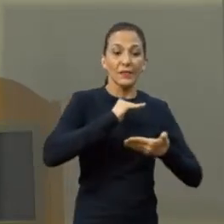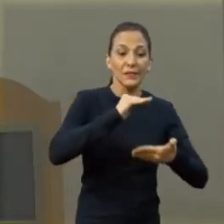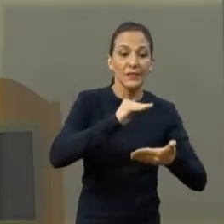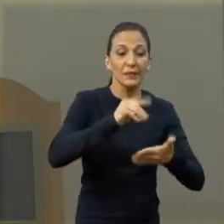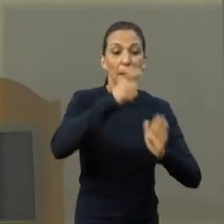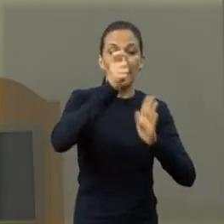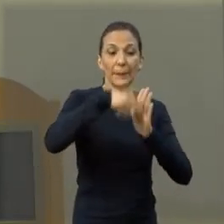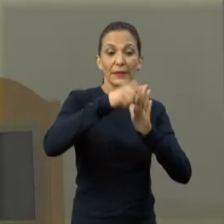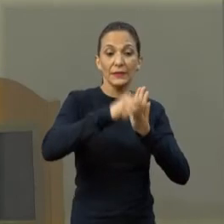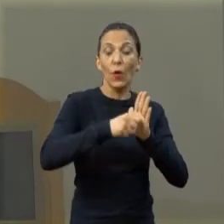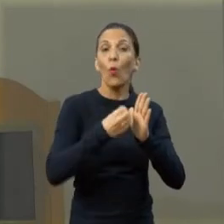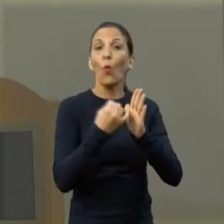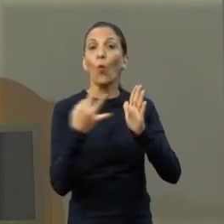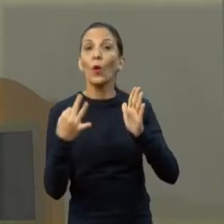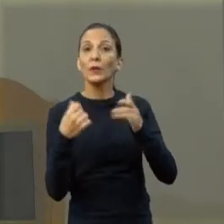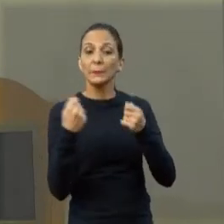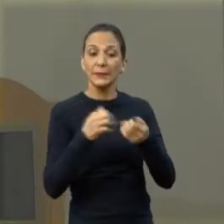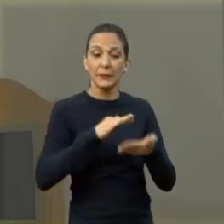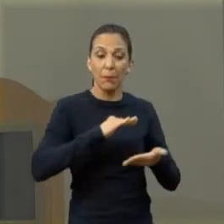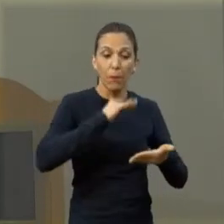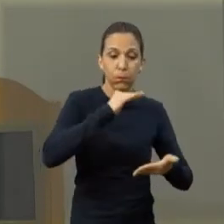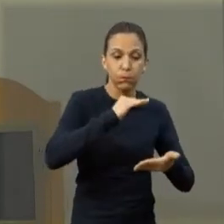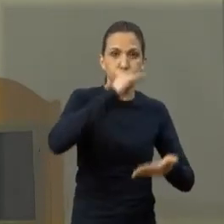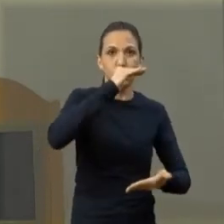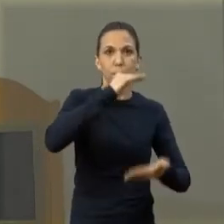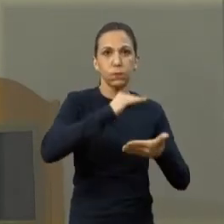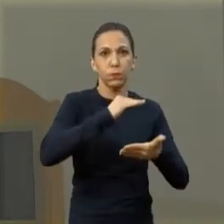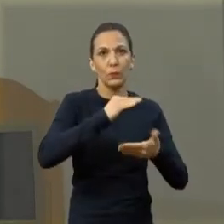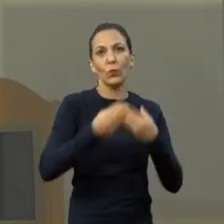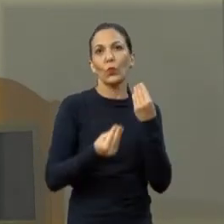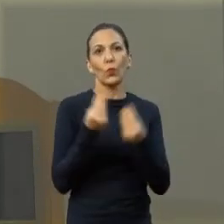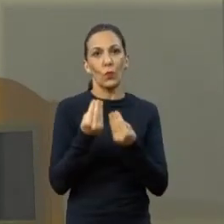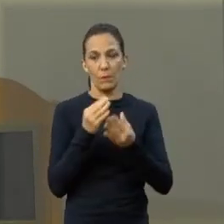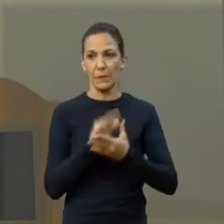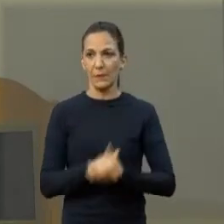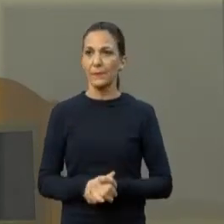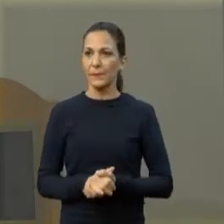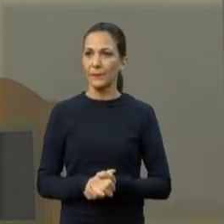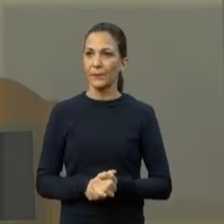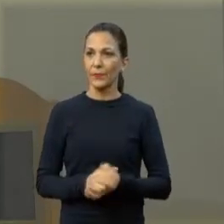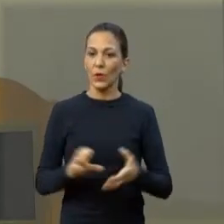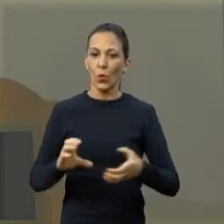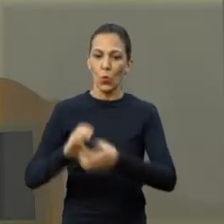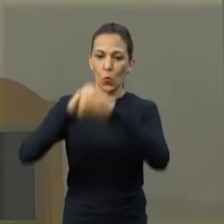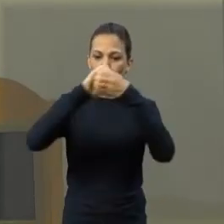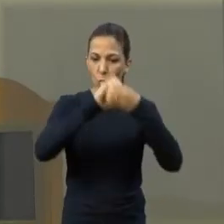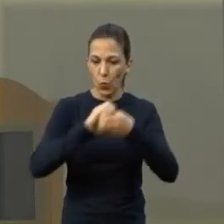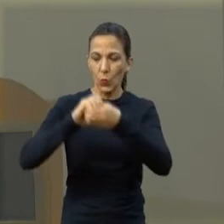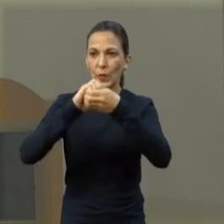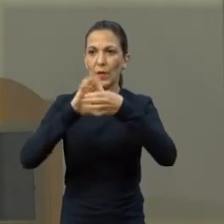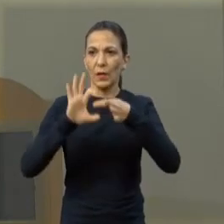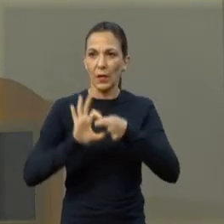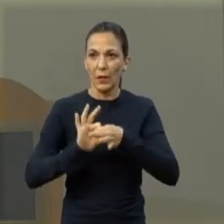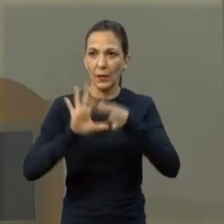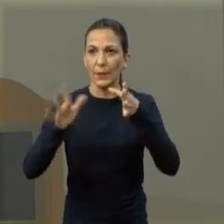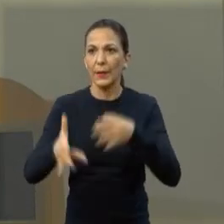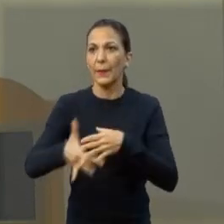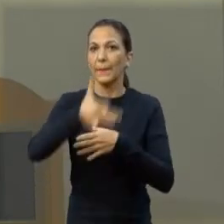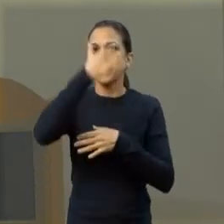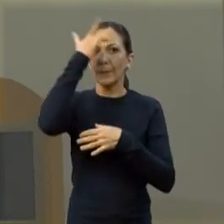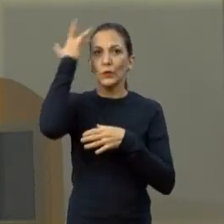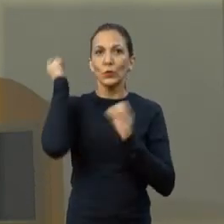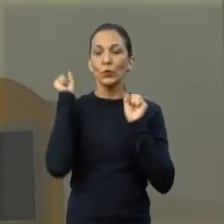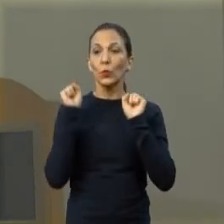precisão mensalmente para se manter além disso a gente desenvolve um trabalho cooperado para dar autonomia para que as pessoas